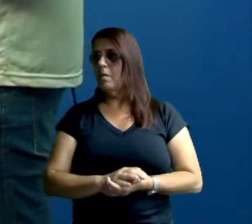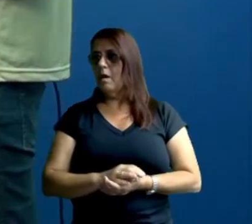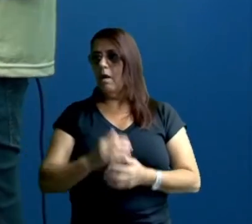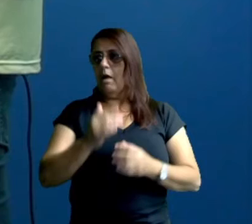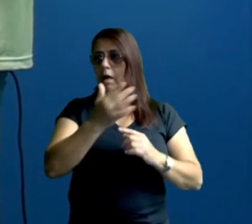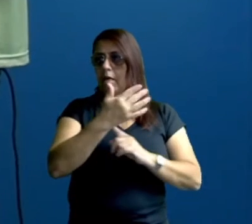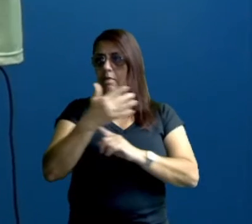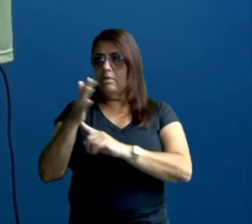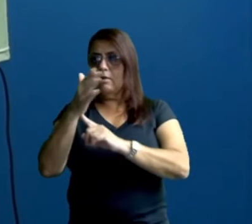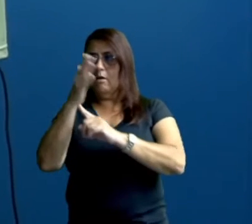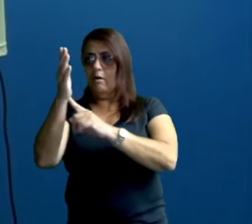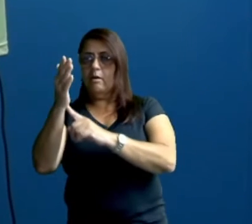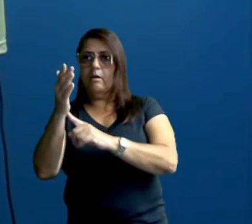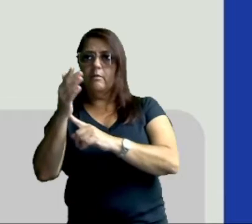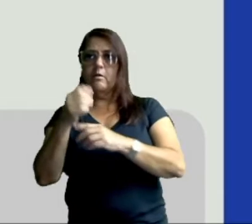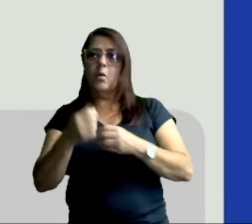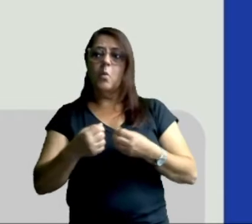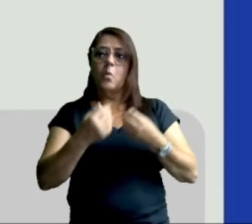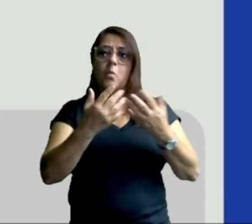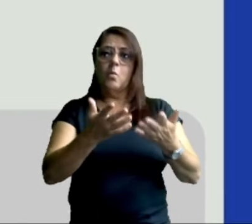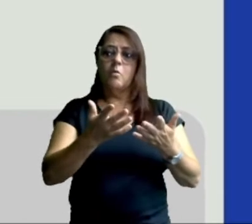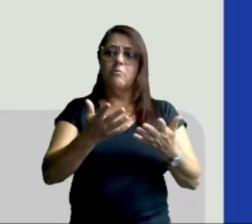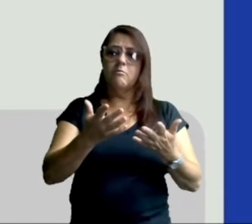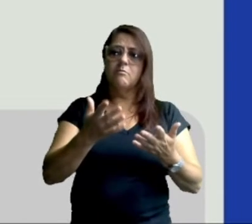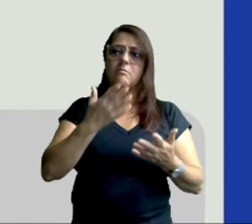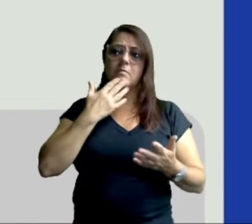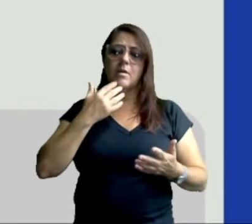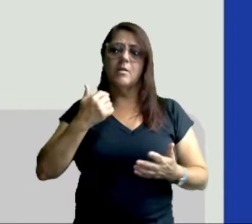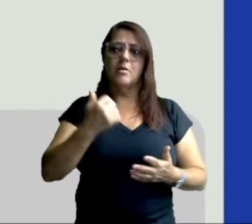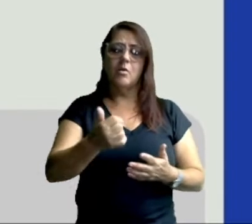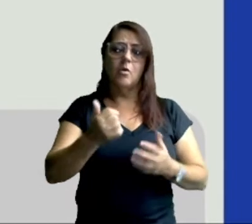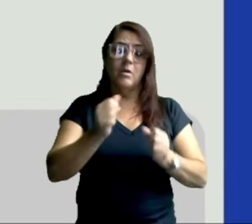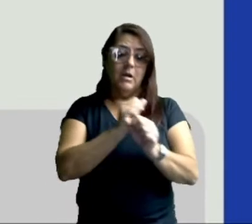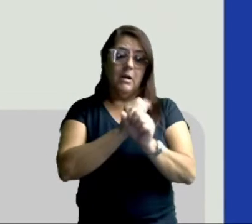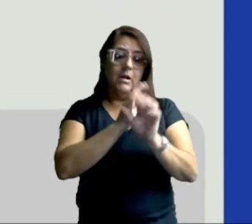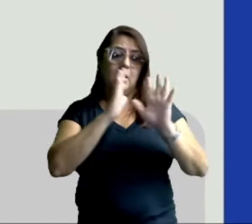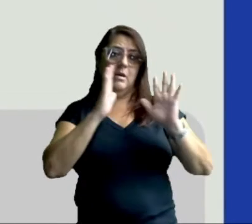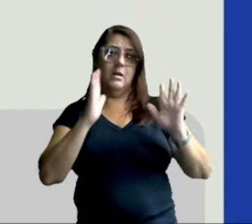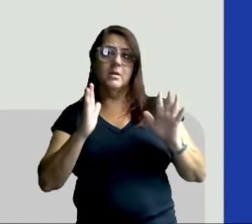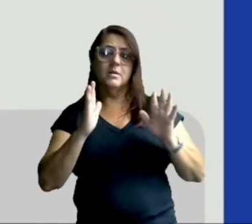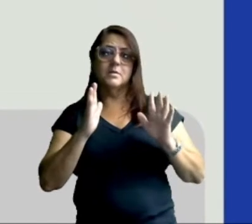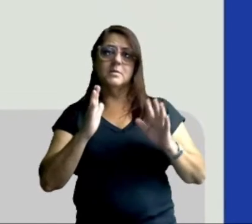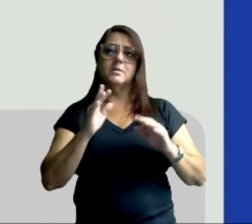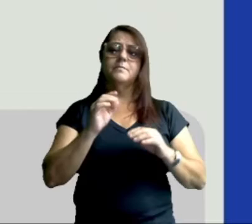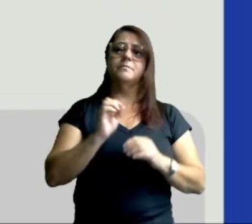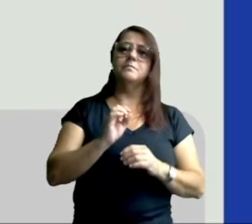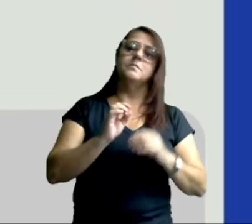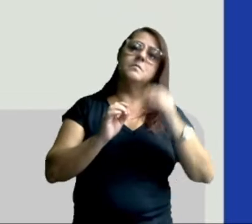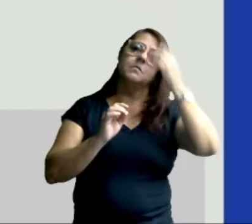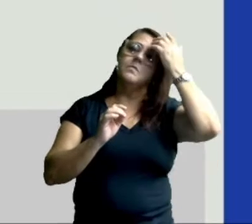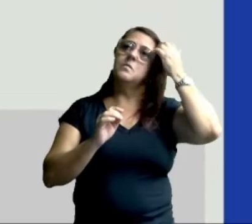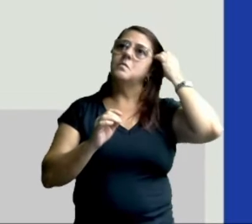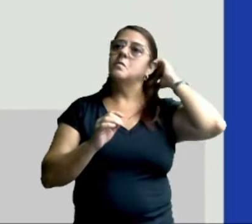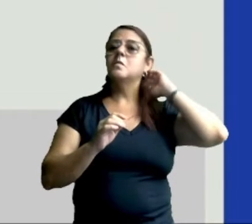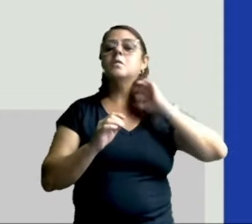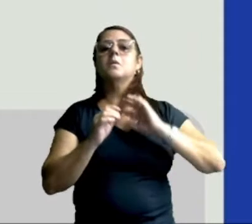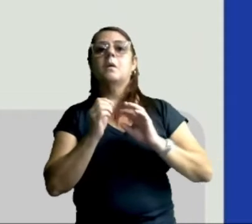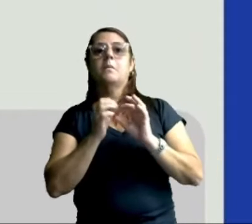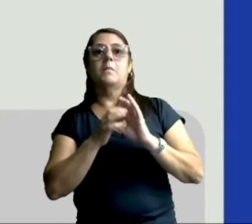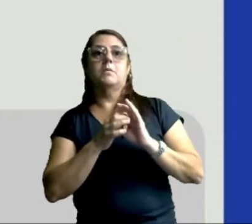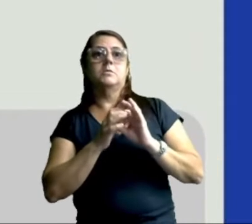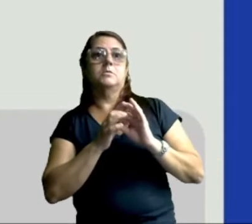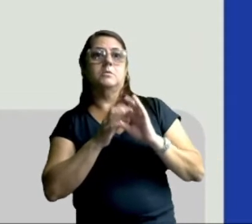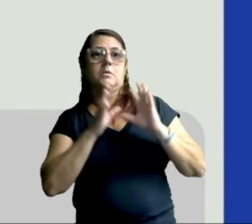A tecnologia oferece qualidade. Quando dispõe de recursos digitais cada vez mais